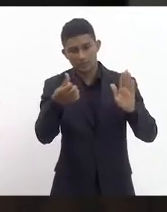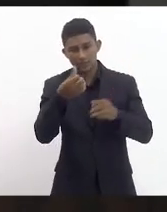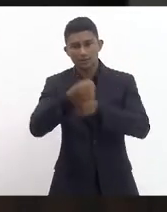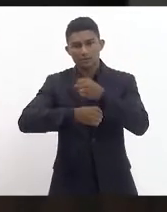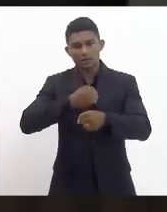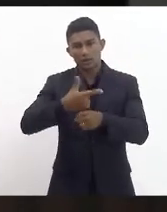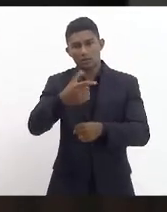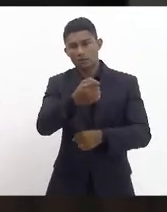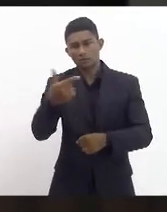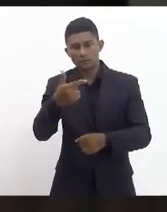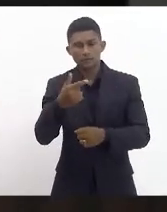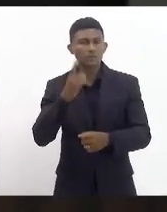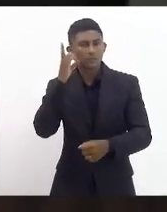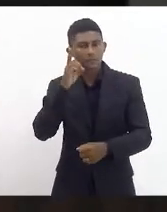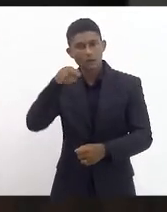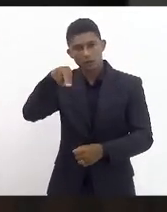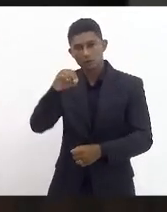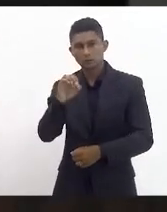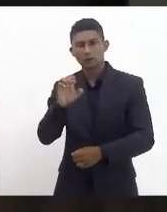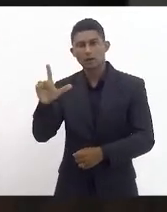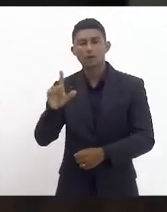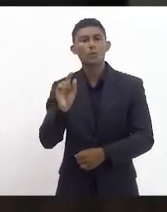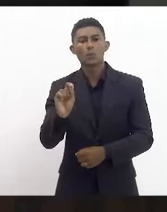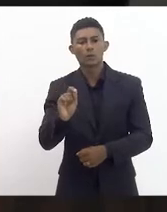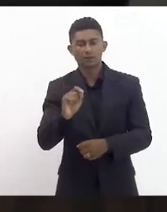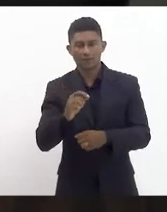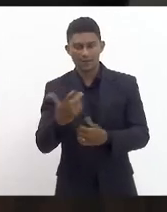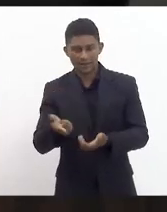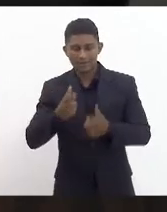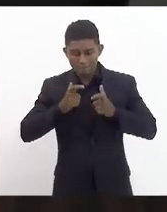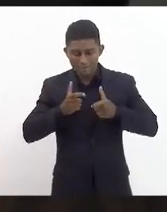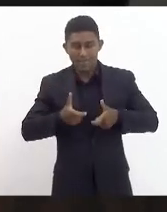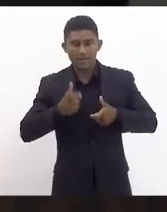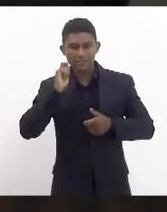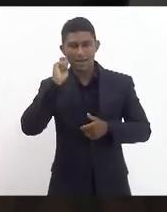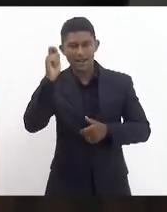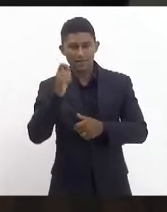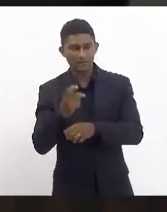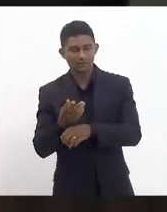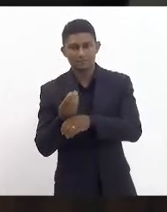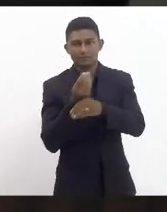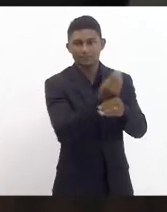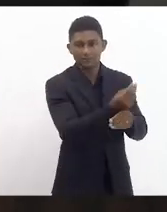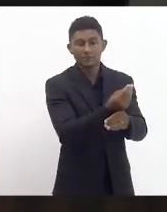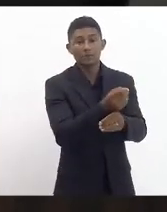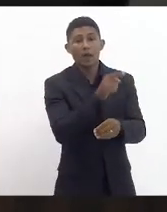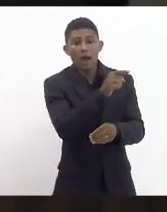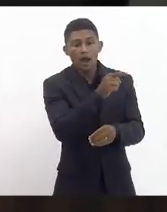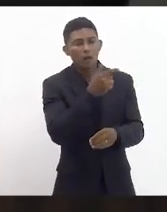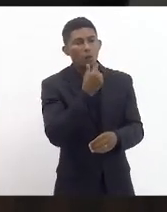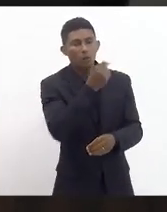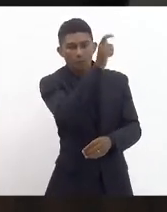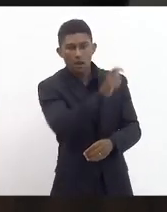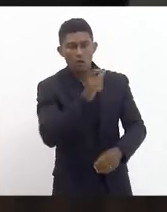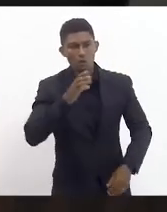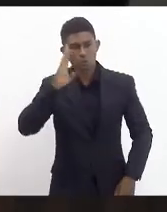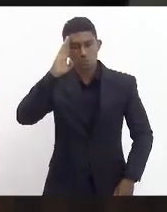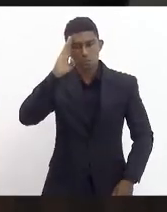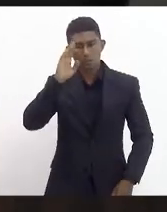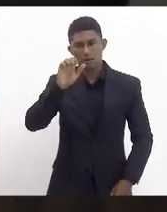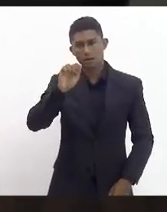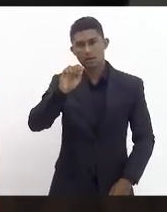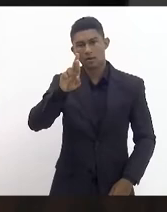1126-22, de autoria do deputado Noel de Carvalho, concede medalha Tiradentes, seu respectivo diploma, ao excelentíssimo senhor capitão de fragata